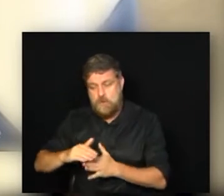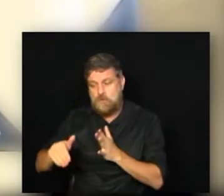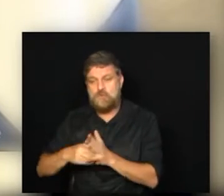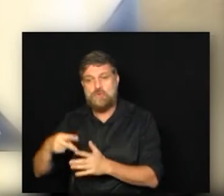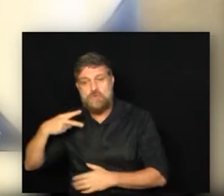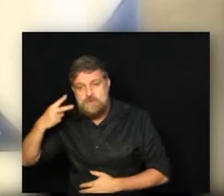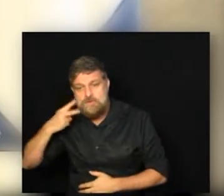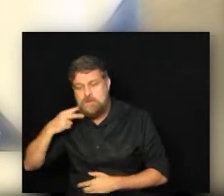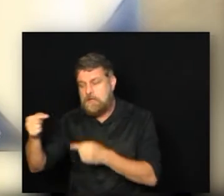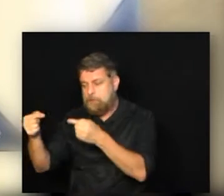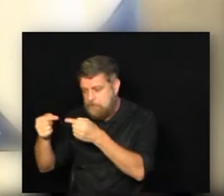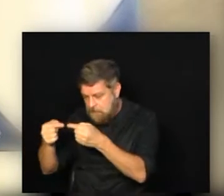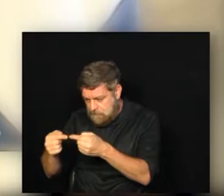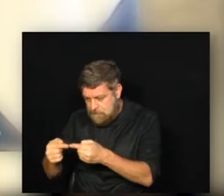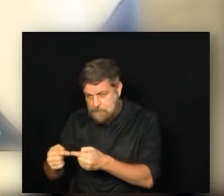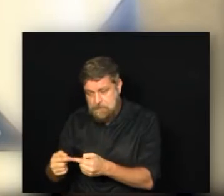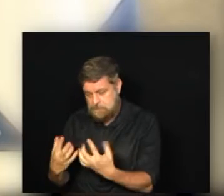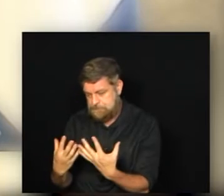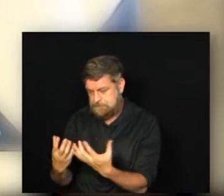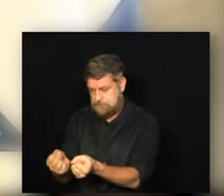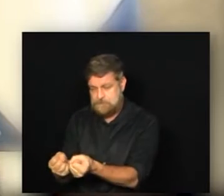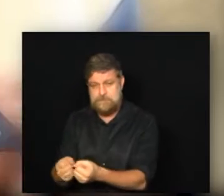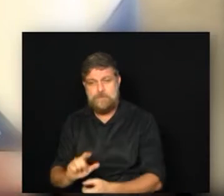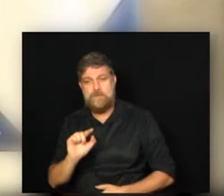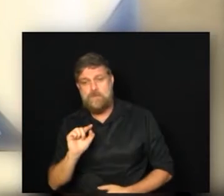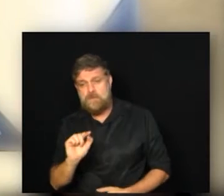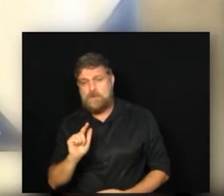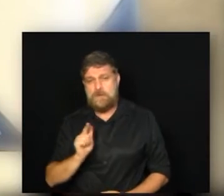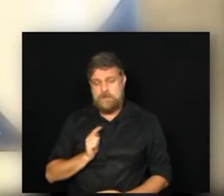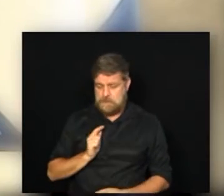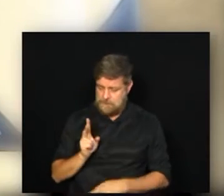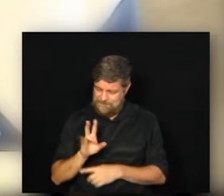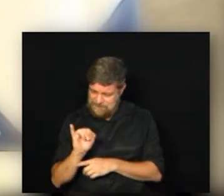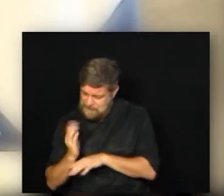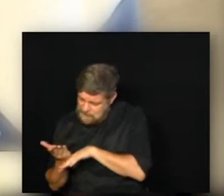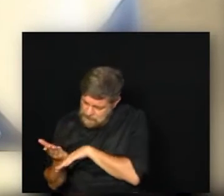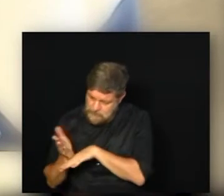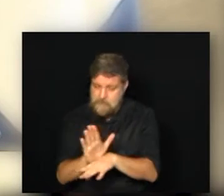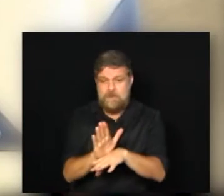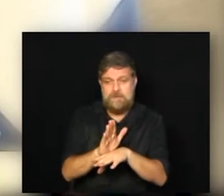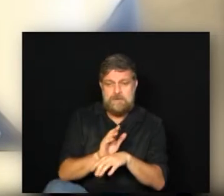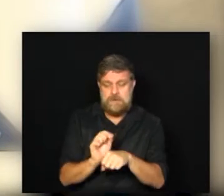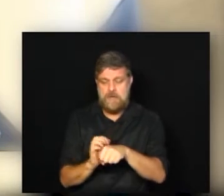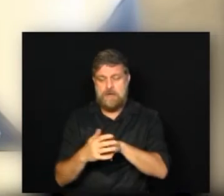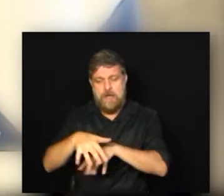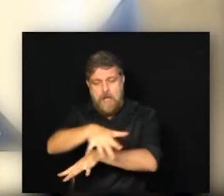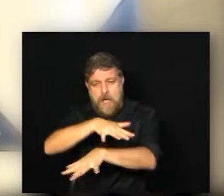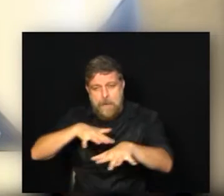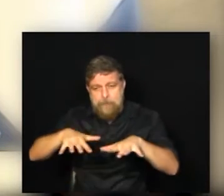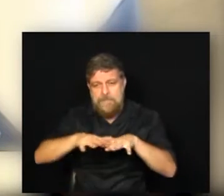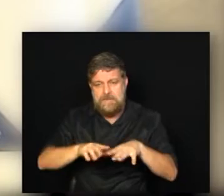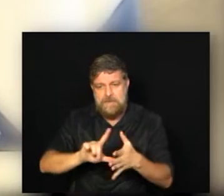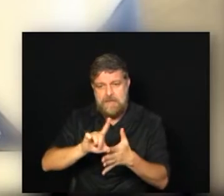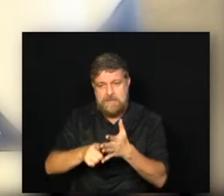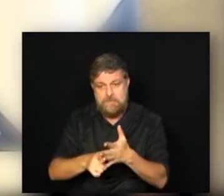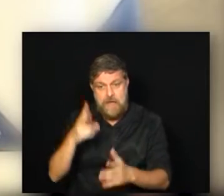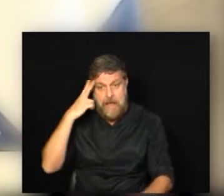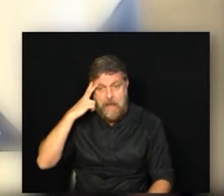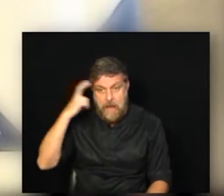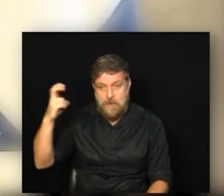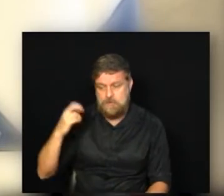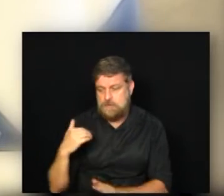por unanimidade, que vai contribuir numa pós-pandemia para que a cultura possa